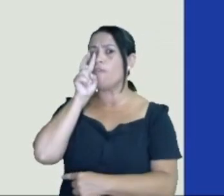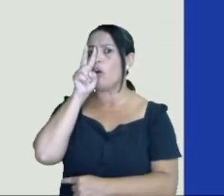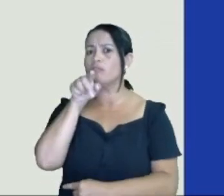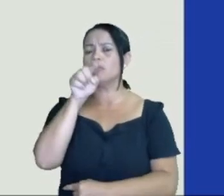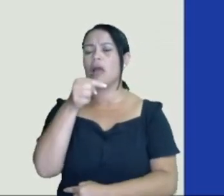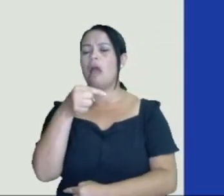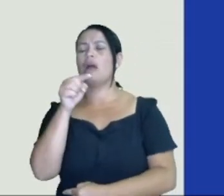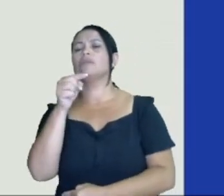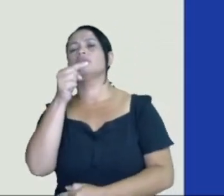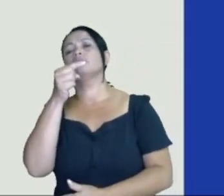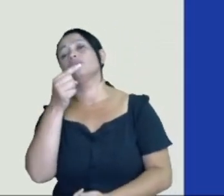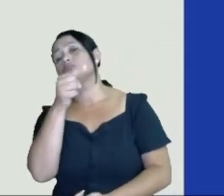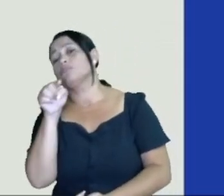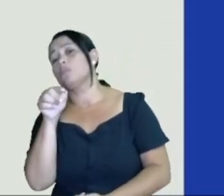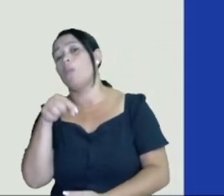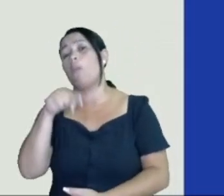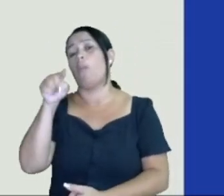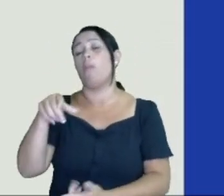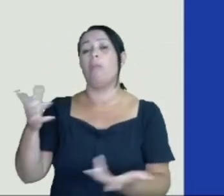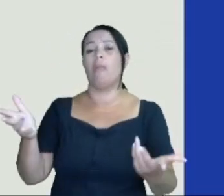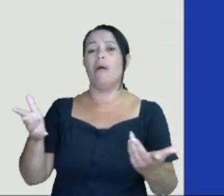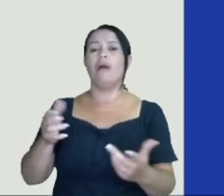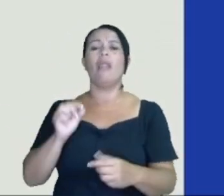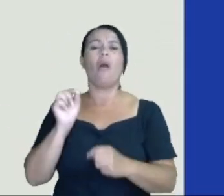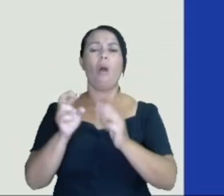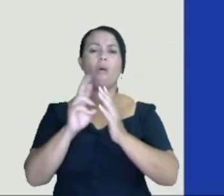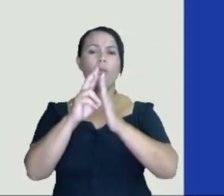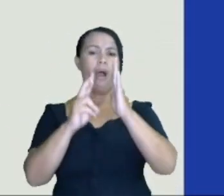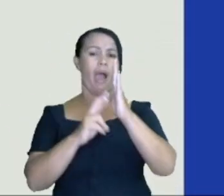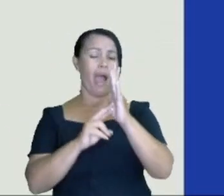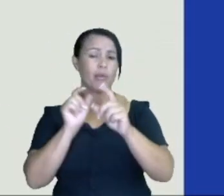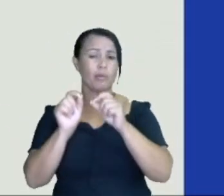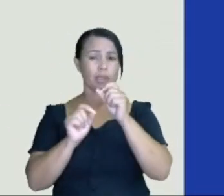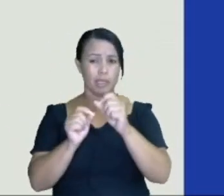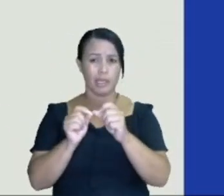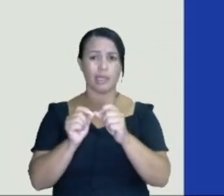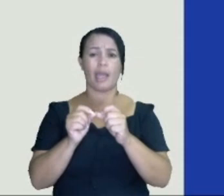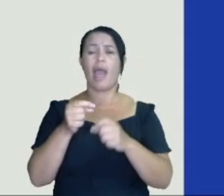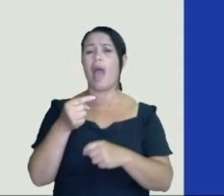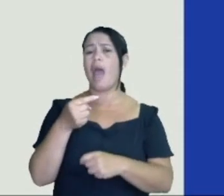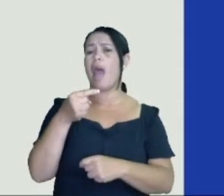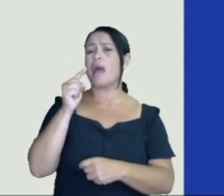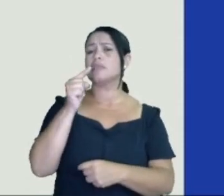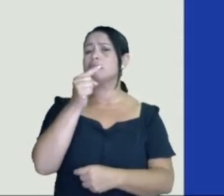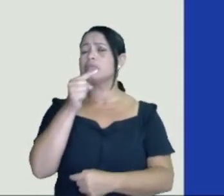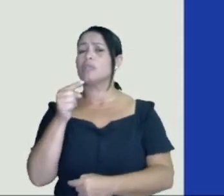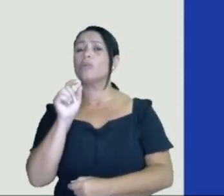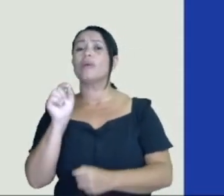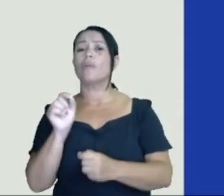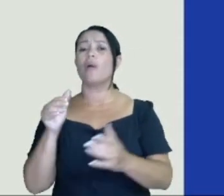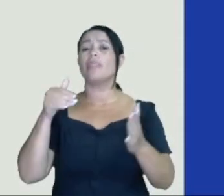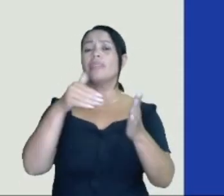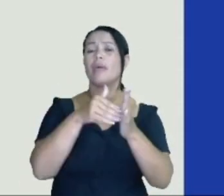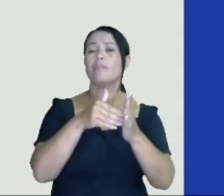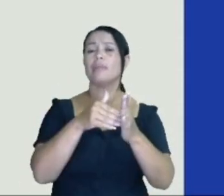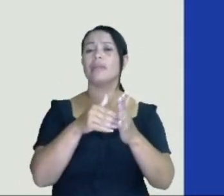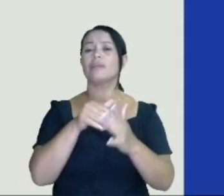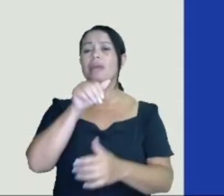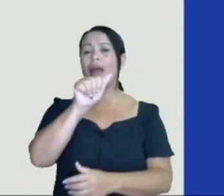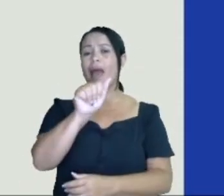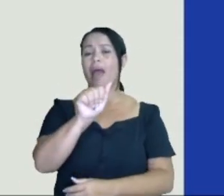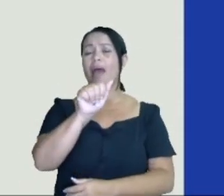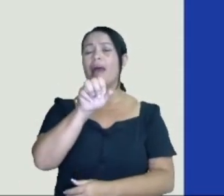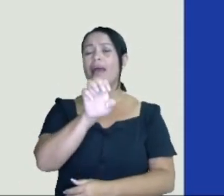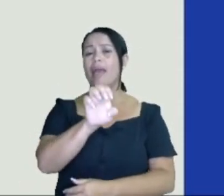ela. A regra: acentua os monossílabos tônicos terminados em A,